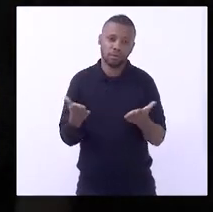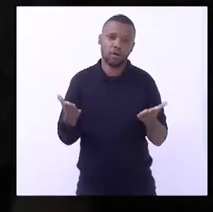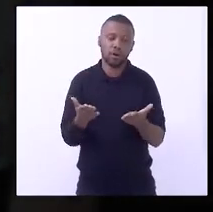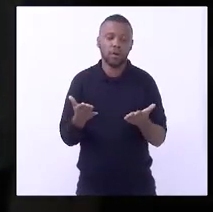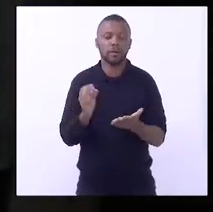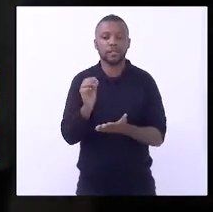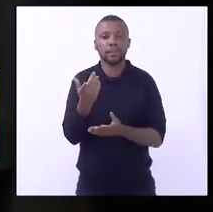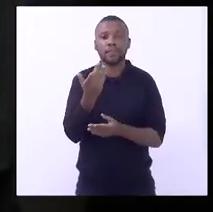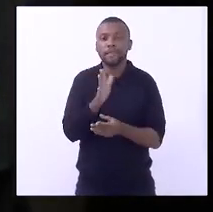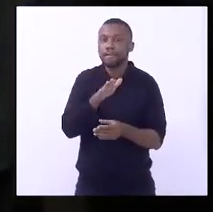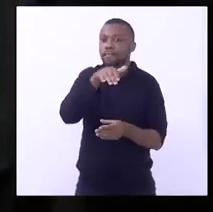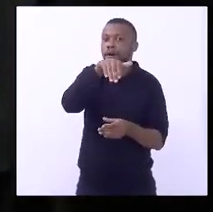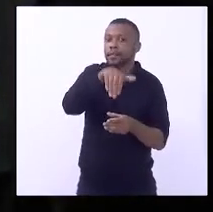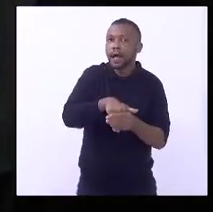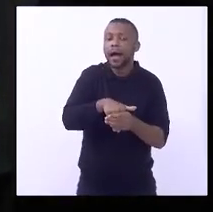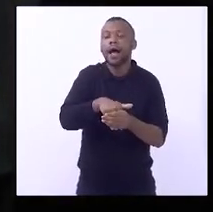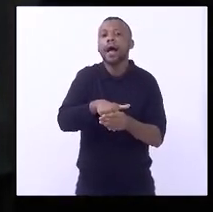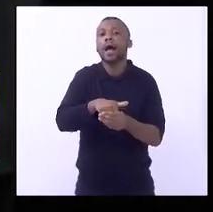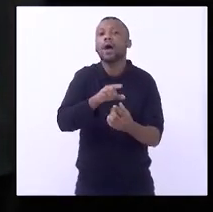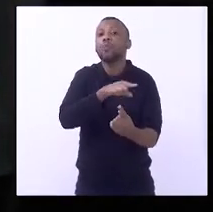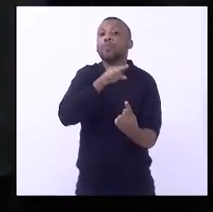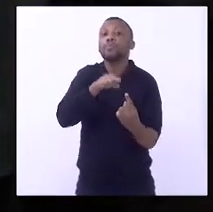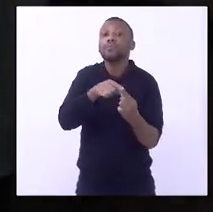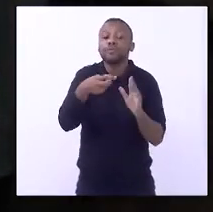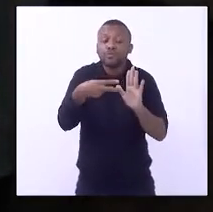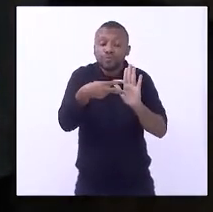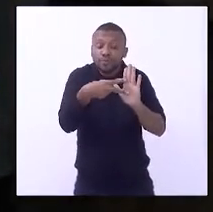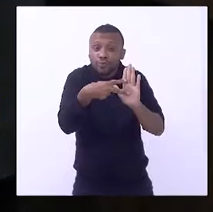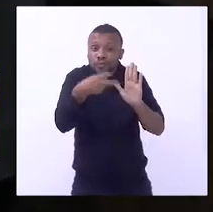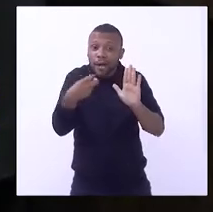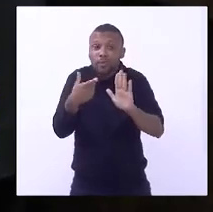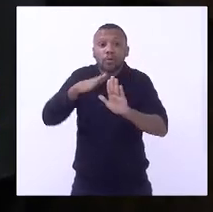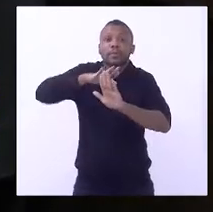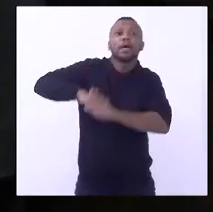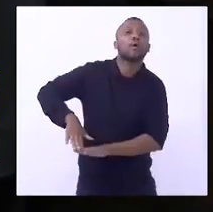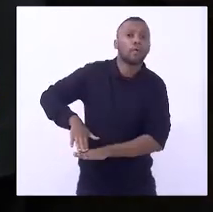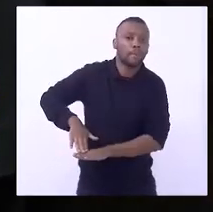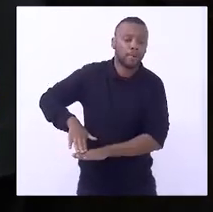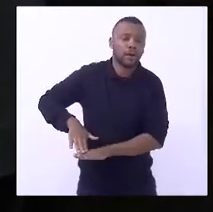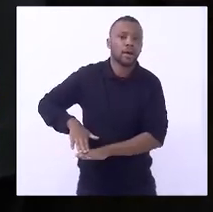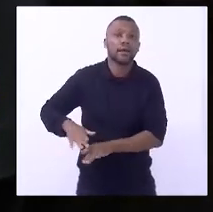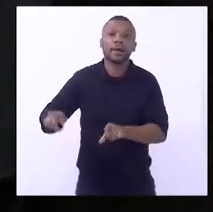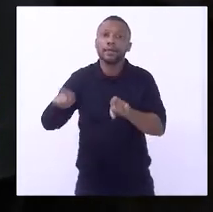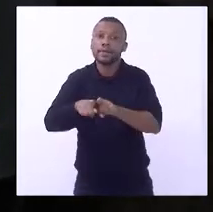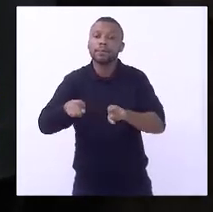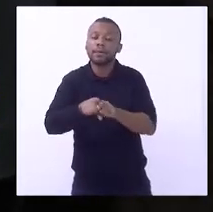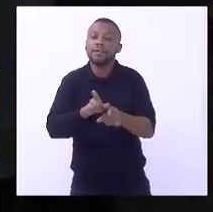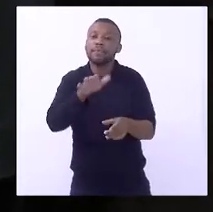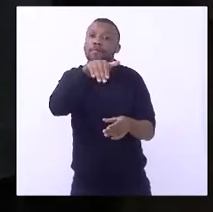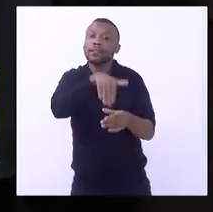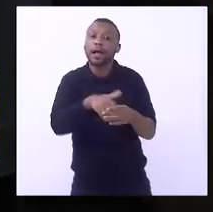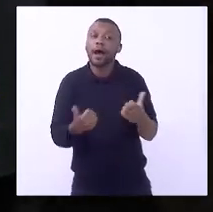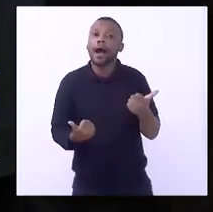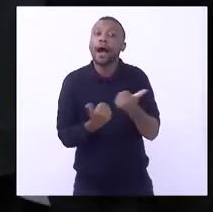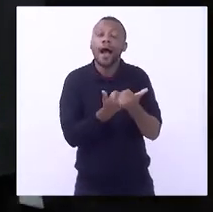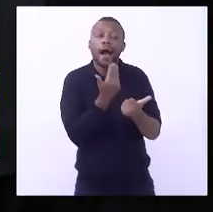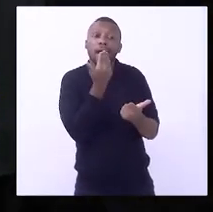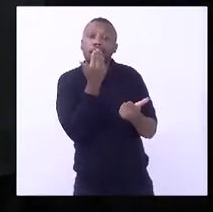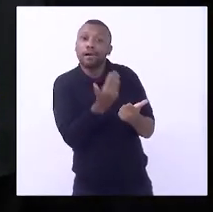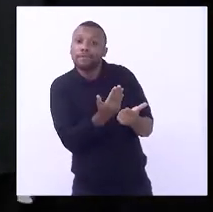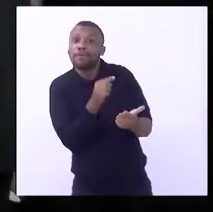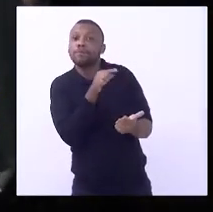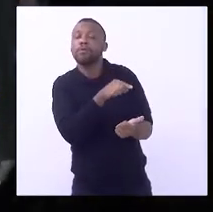de votar pela derrubada do veto e votar a favor dos agentes